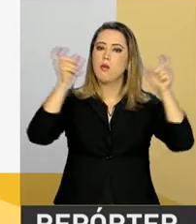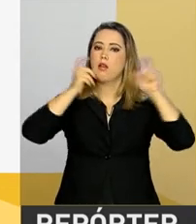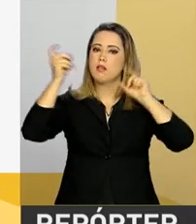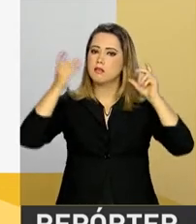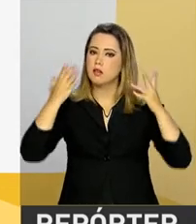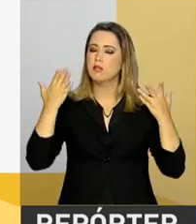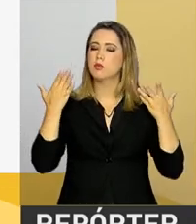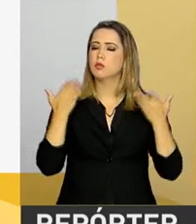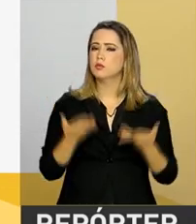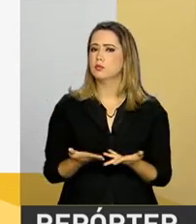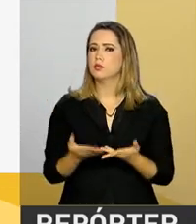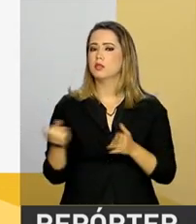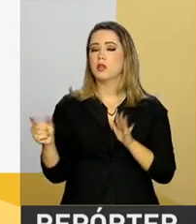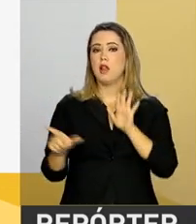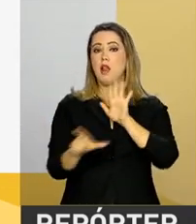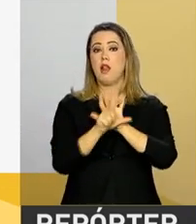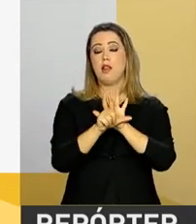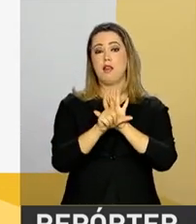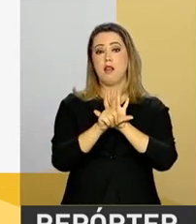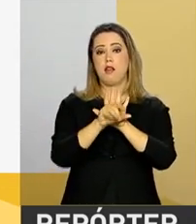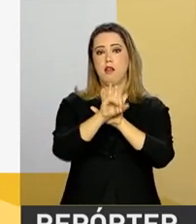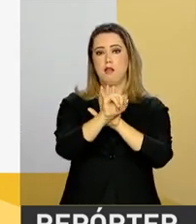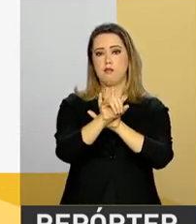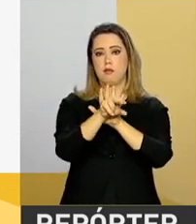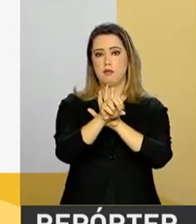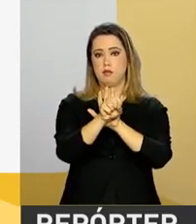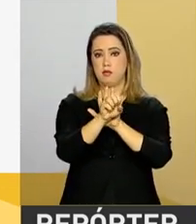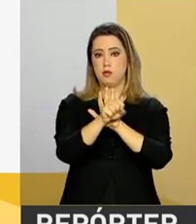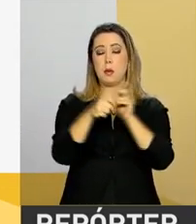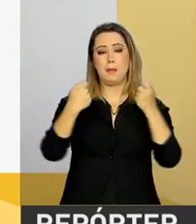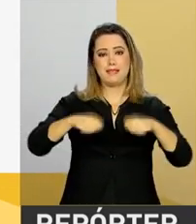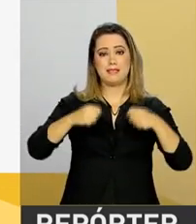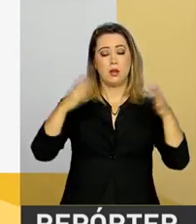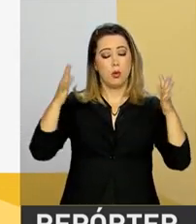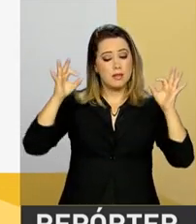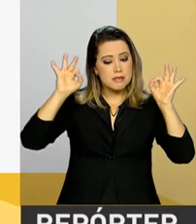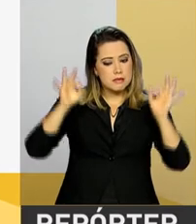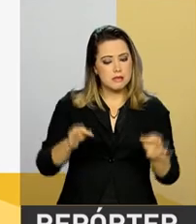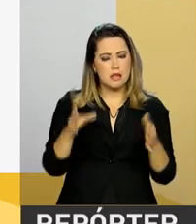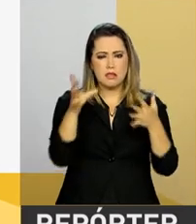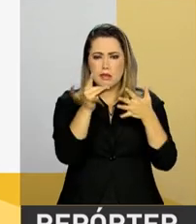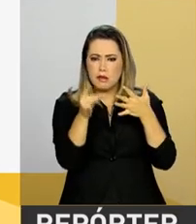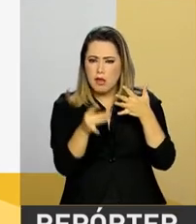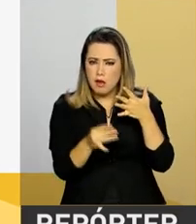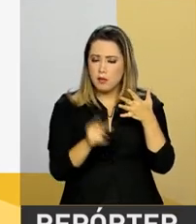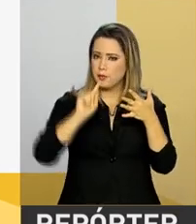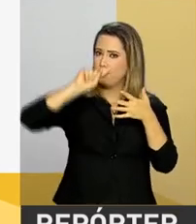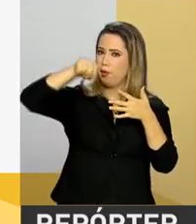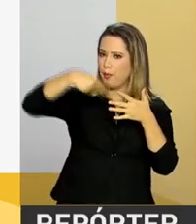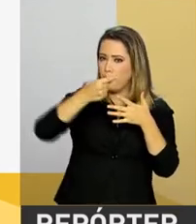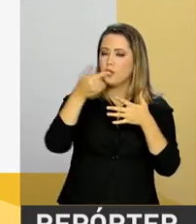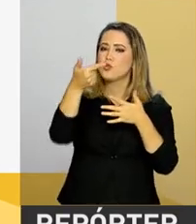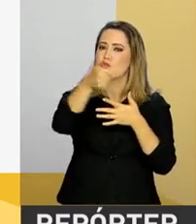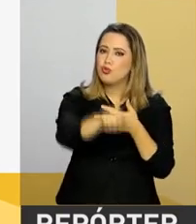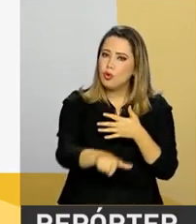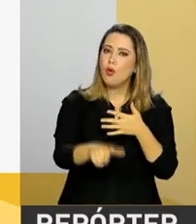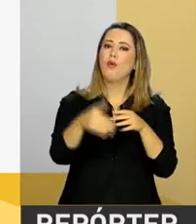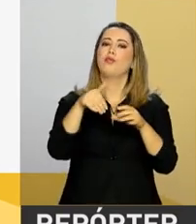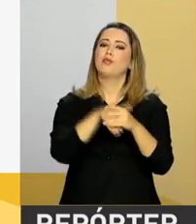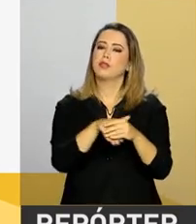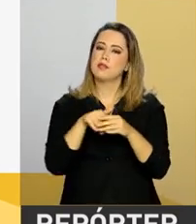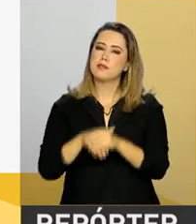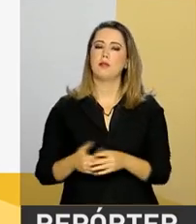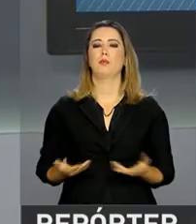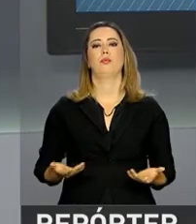é a forma agora precisa ser completa é suficiente pra que esse assunto não tenha que voltar à pauta nos próximos